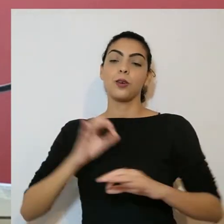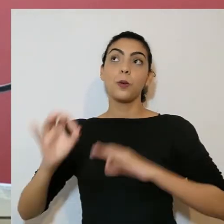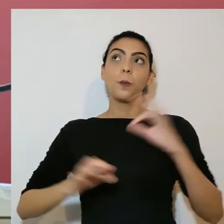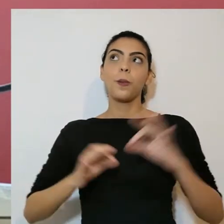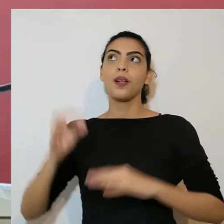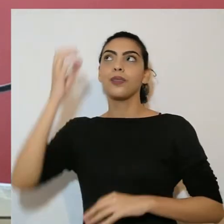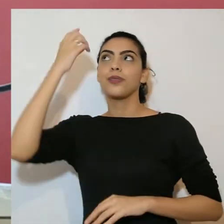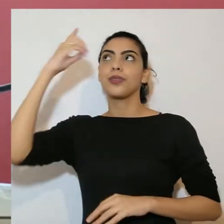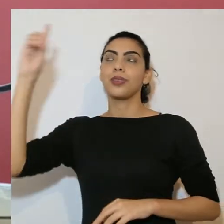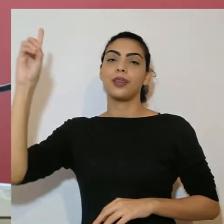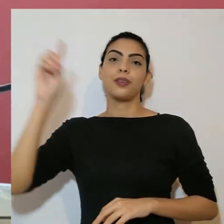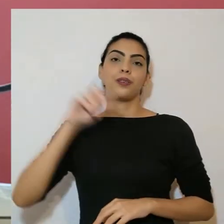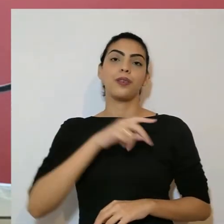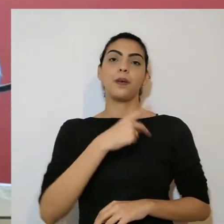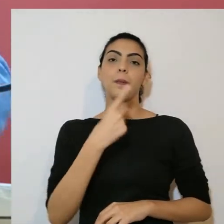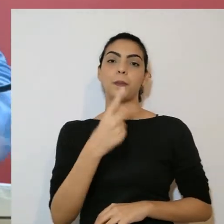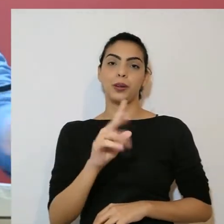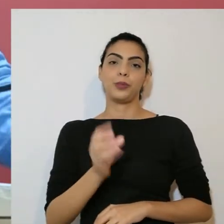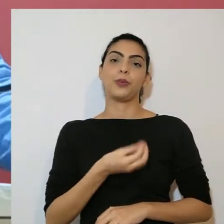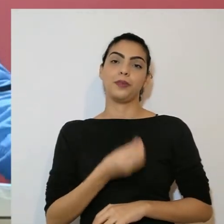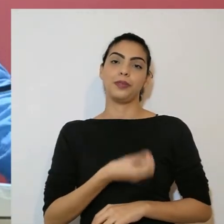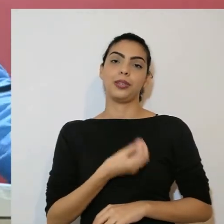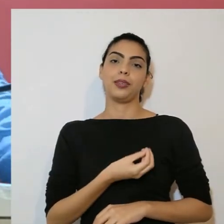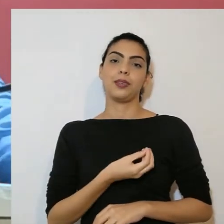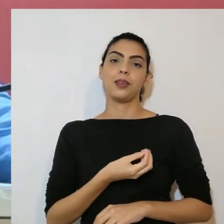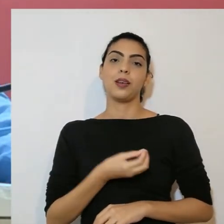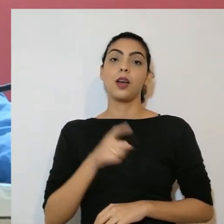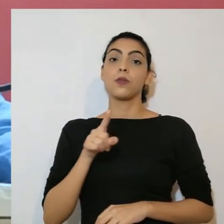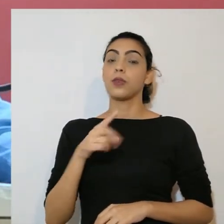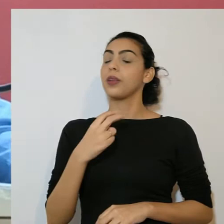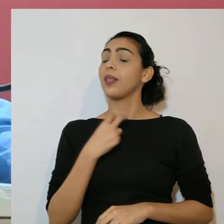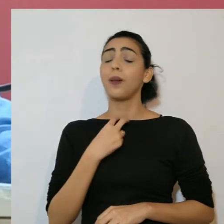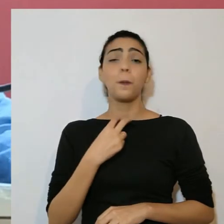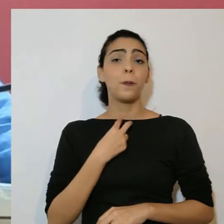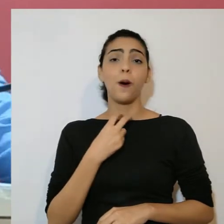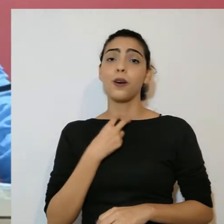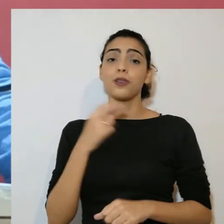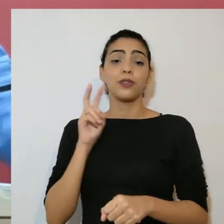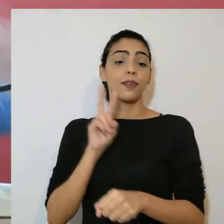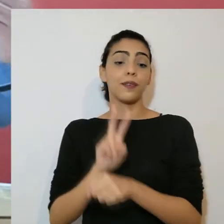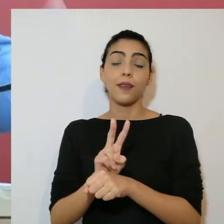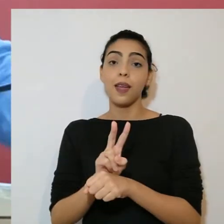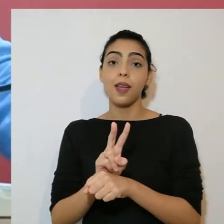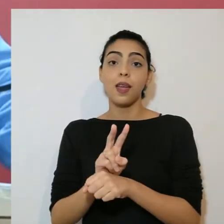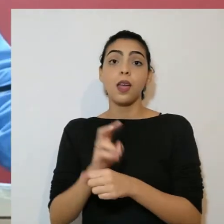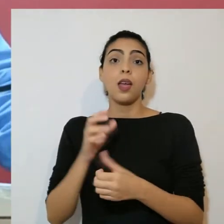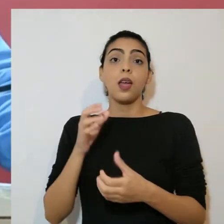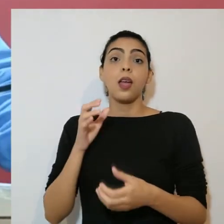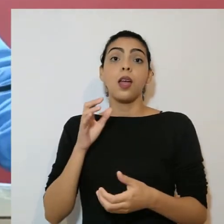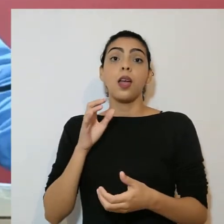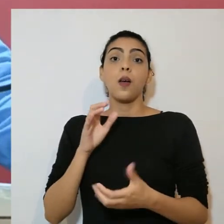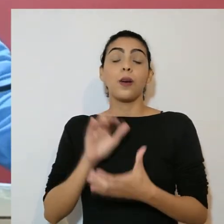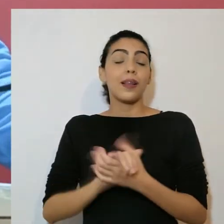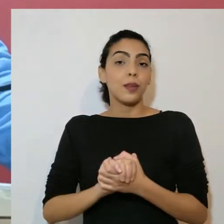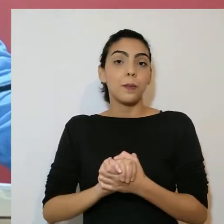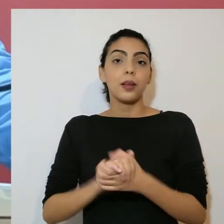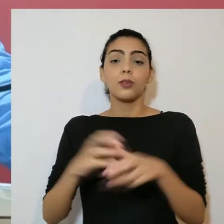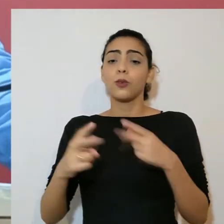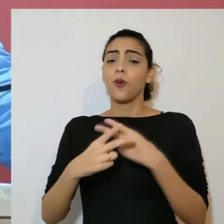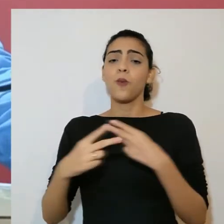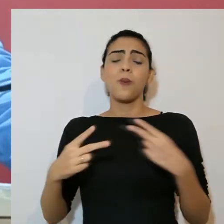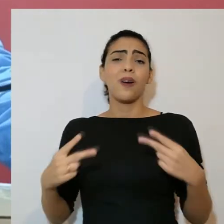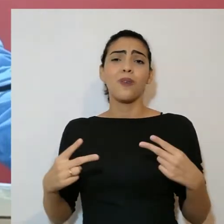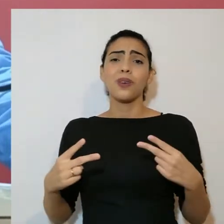Deus para a sua vida. Você não deve nunca ver o casamento como